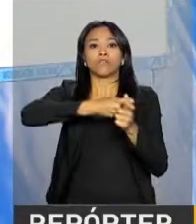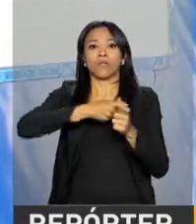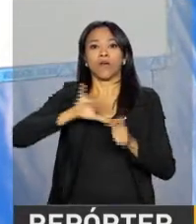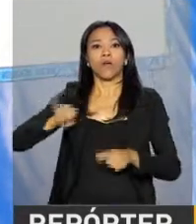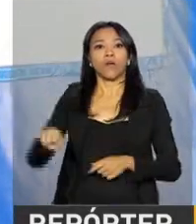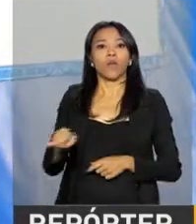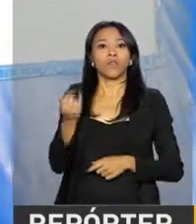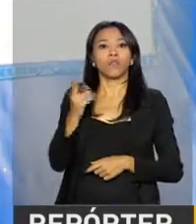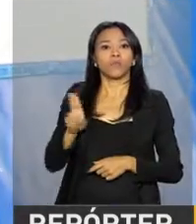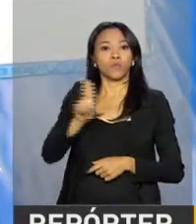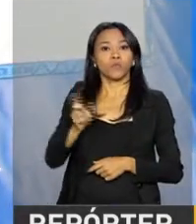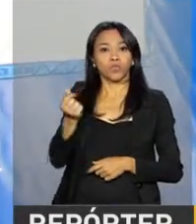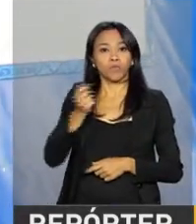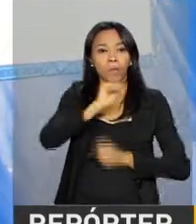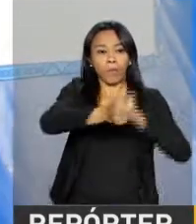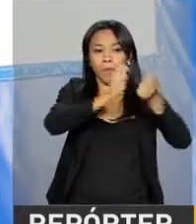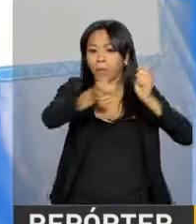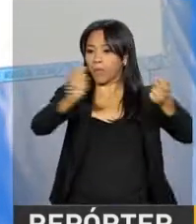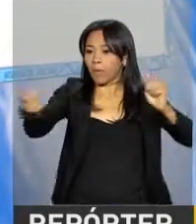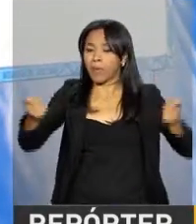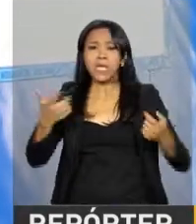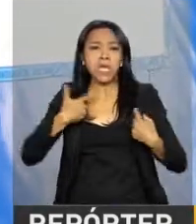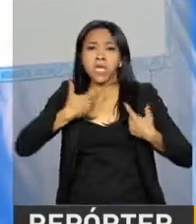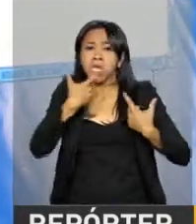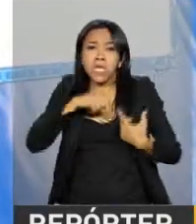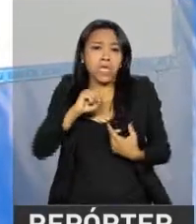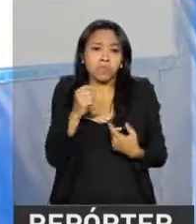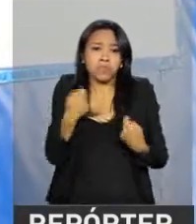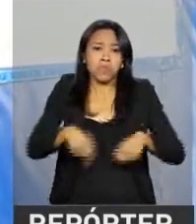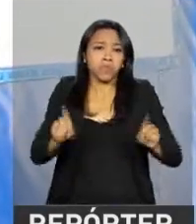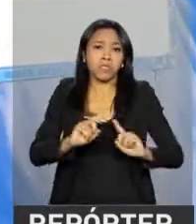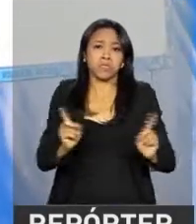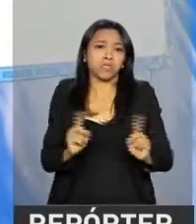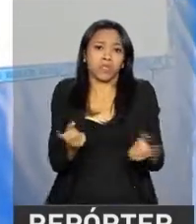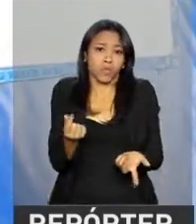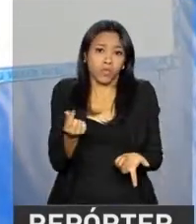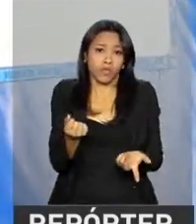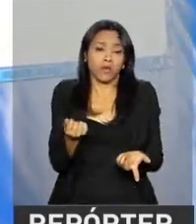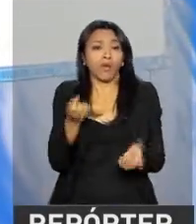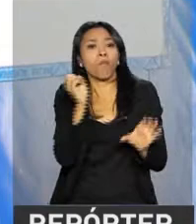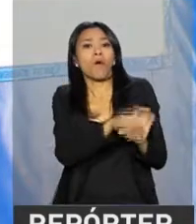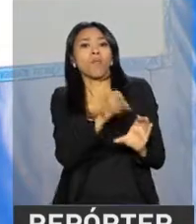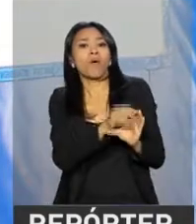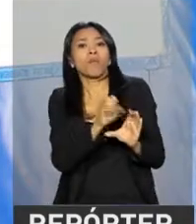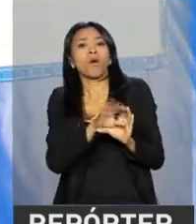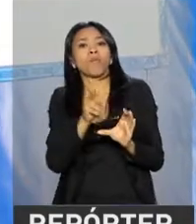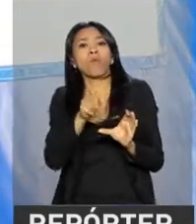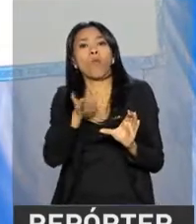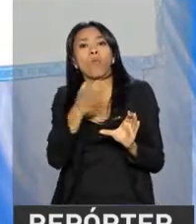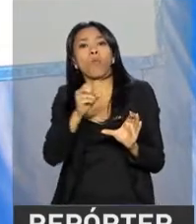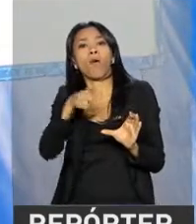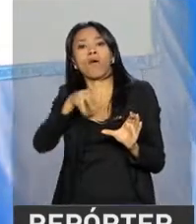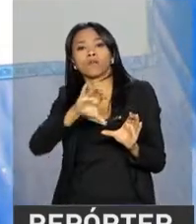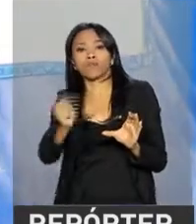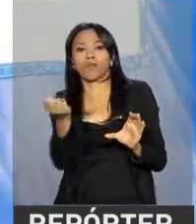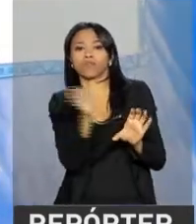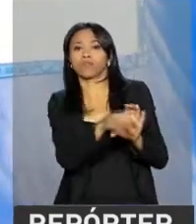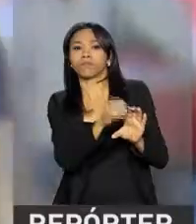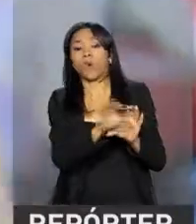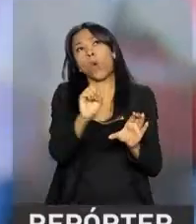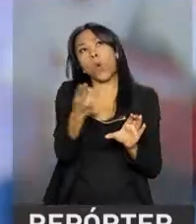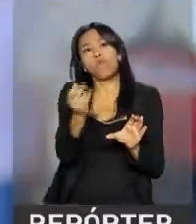que precisar quem não tiver precisará usar imediato coloca uma poupança senão mais uma